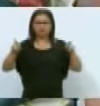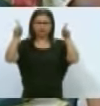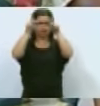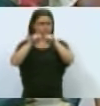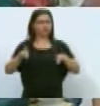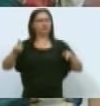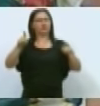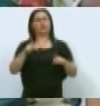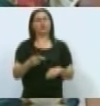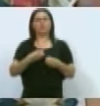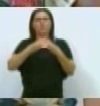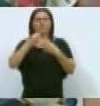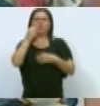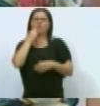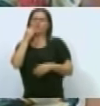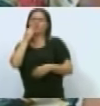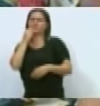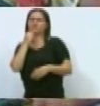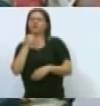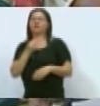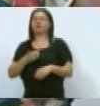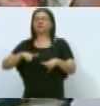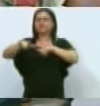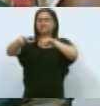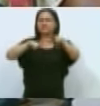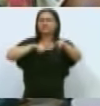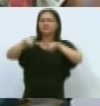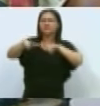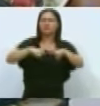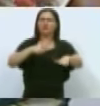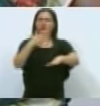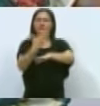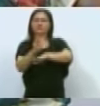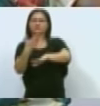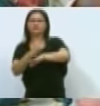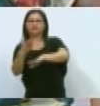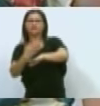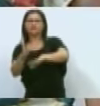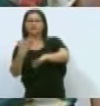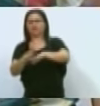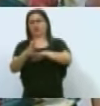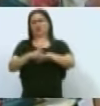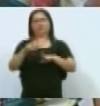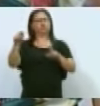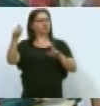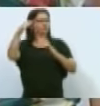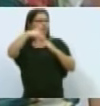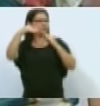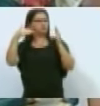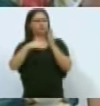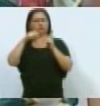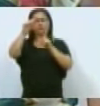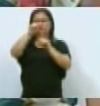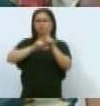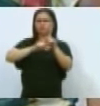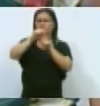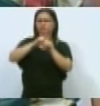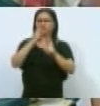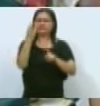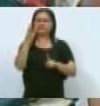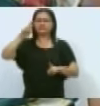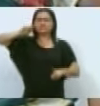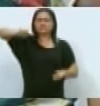disso, oportunidades de estágios por meio de programas e projetos que oferecem por mês mais de 3 mil atendimentos,